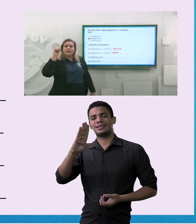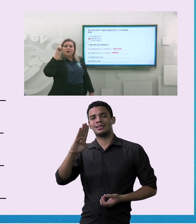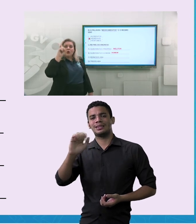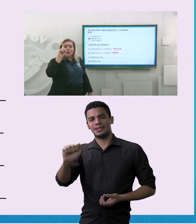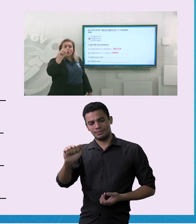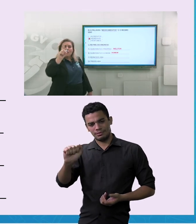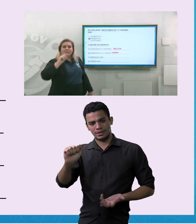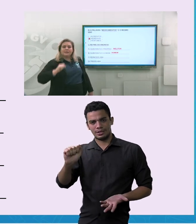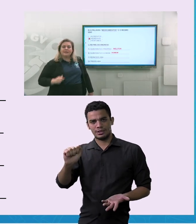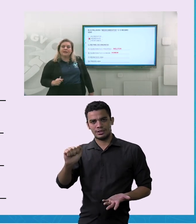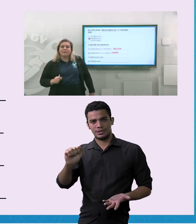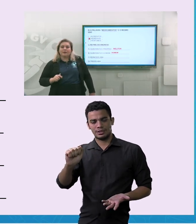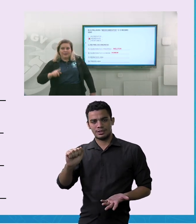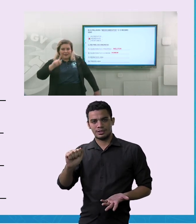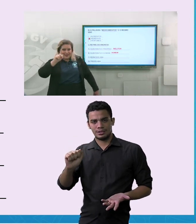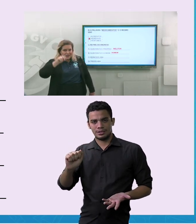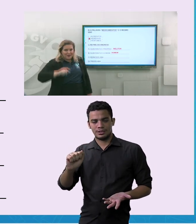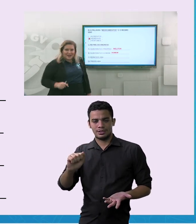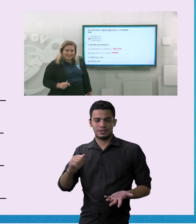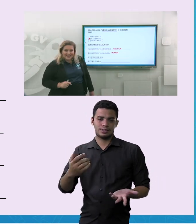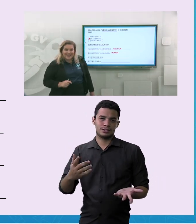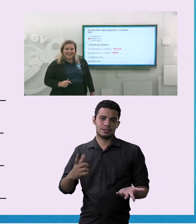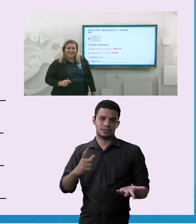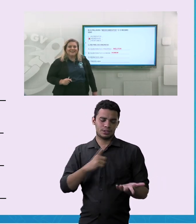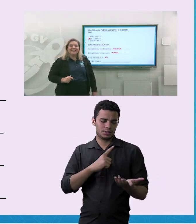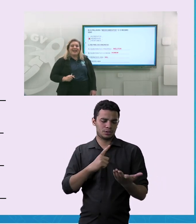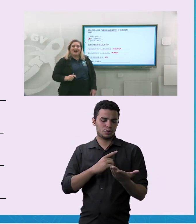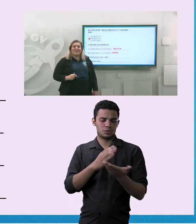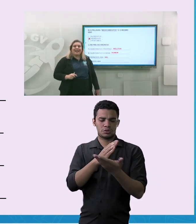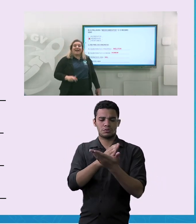Monossílaba, uma sílaba. Eu